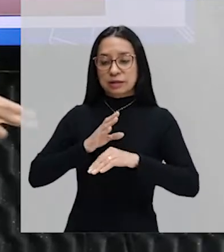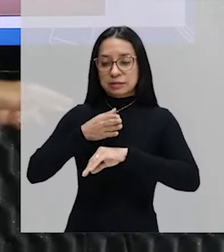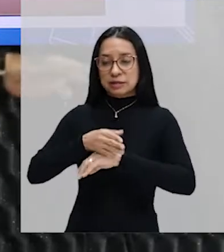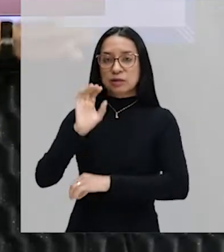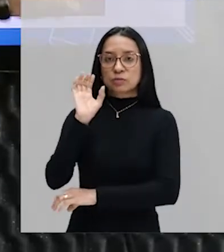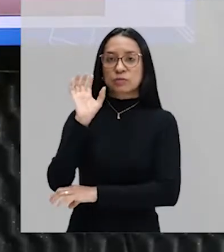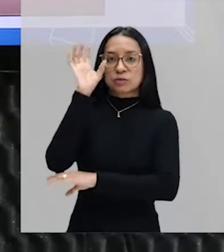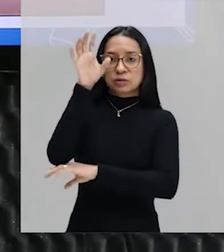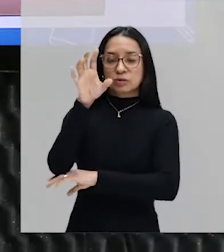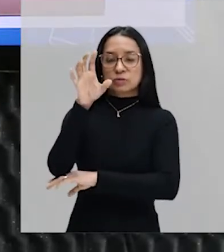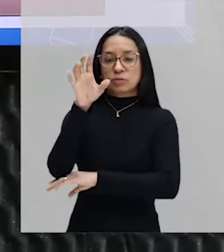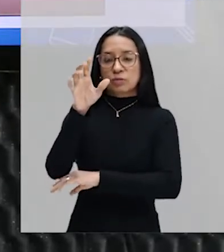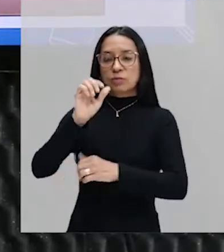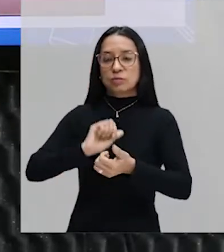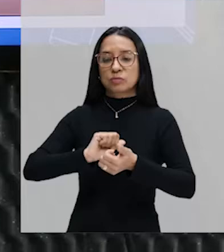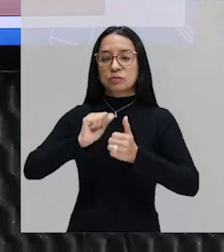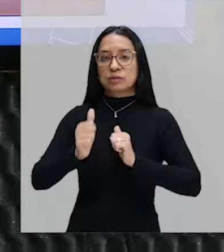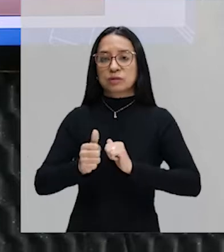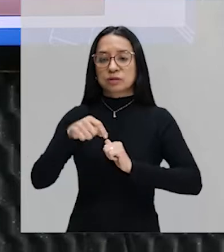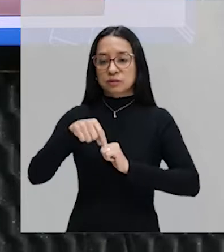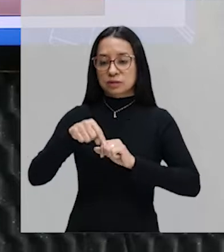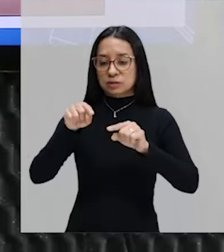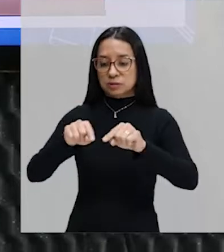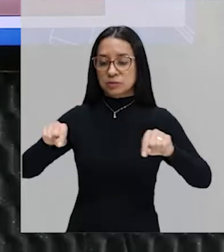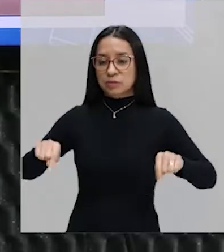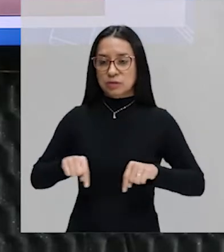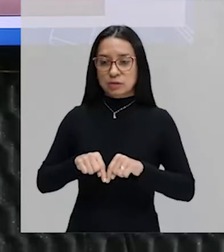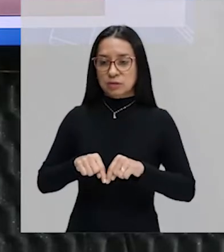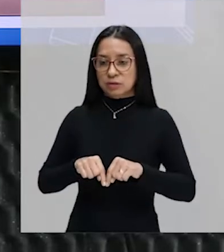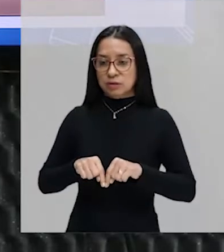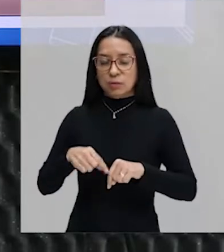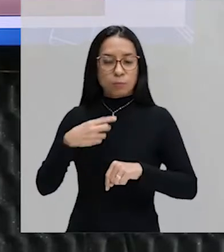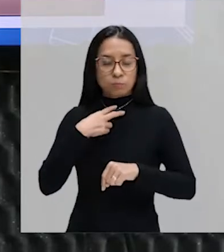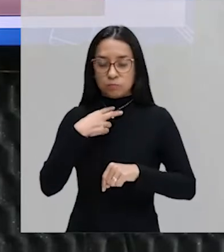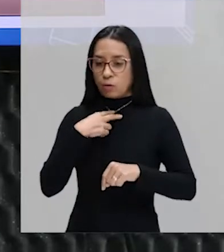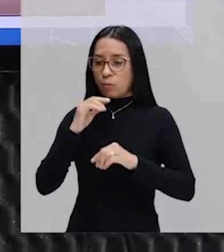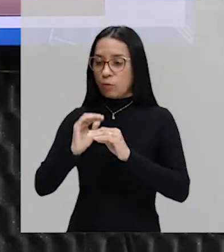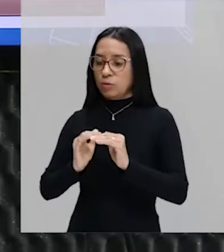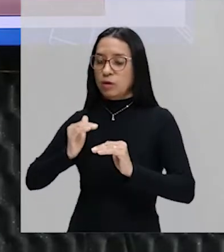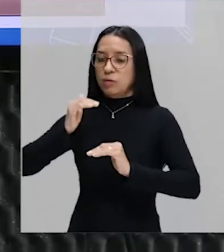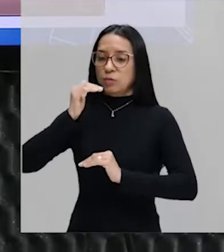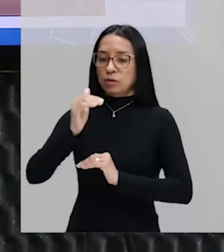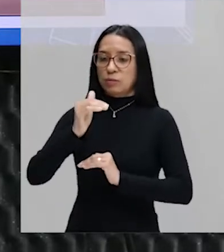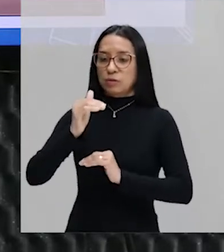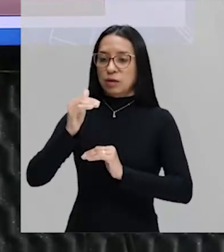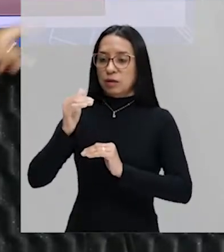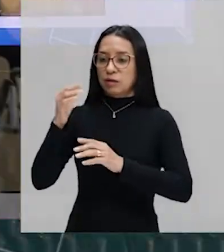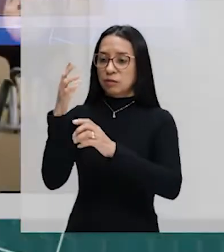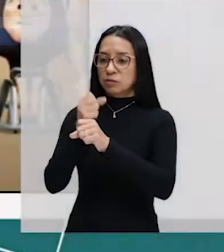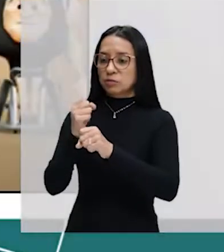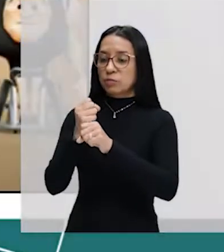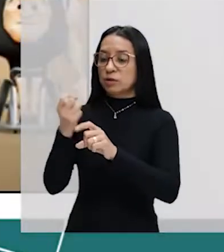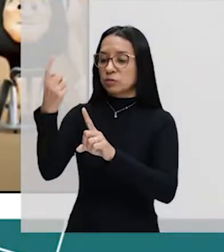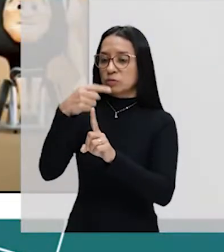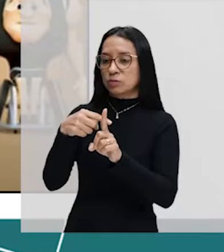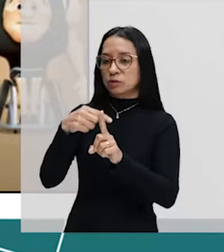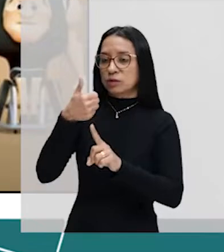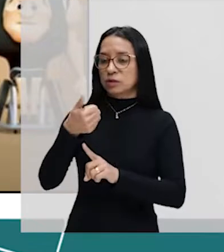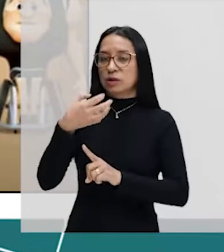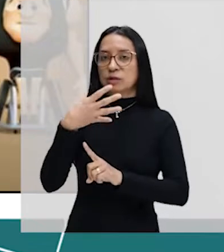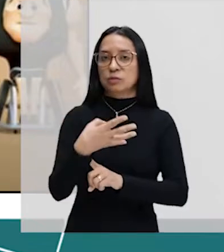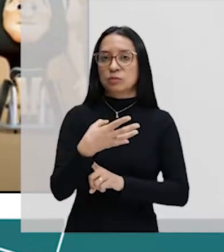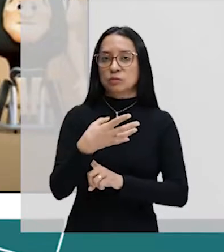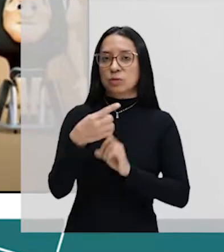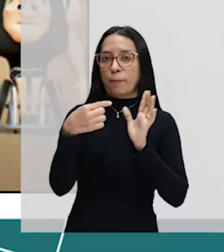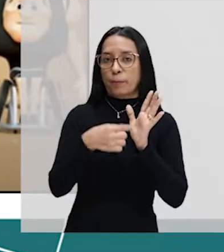os atletas que estão em quadra não podem ultrapassar a somatória de 14